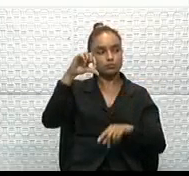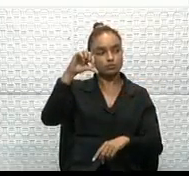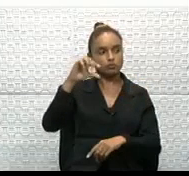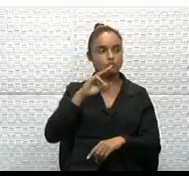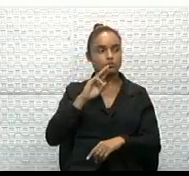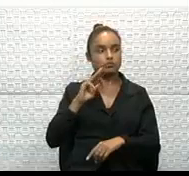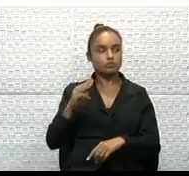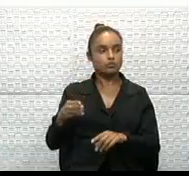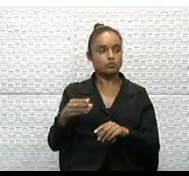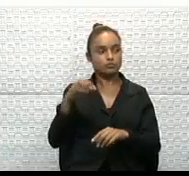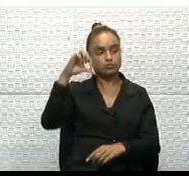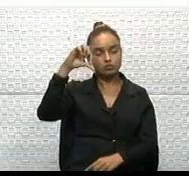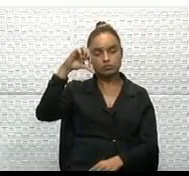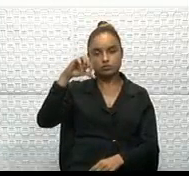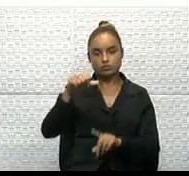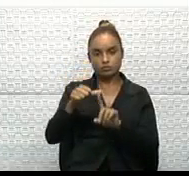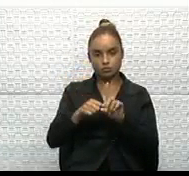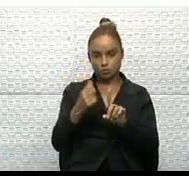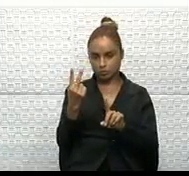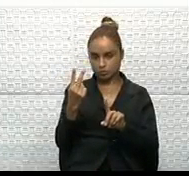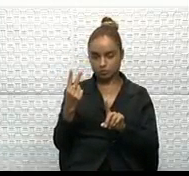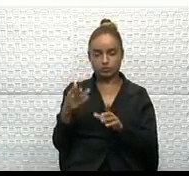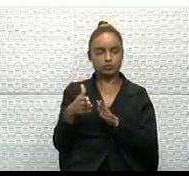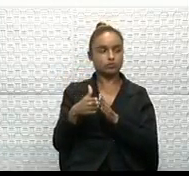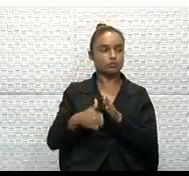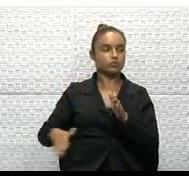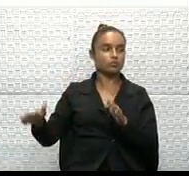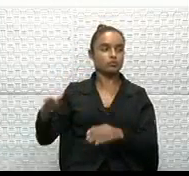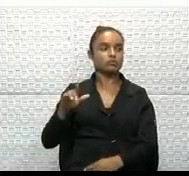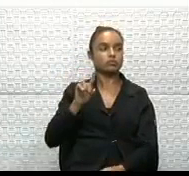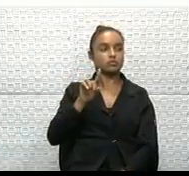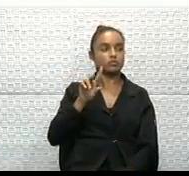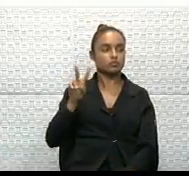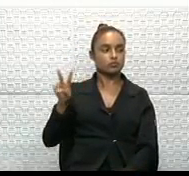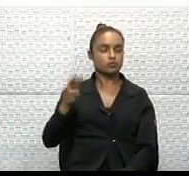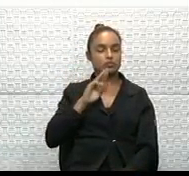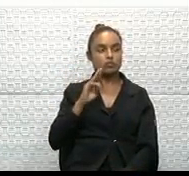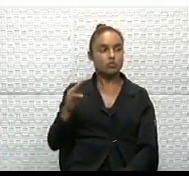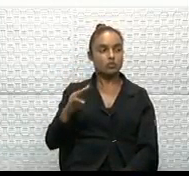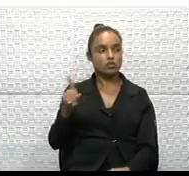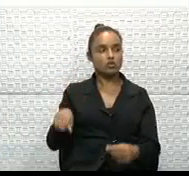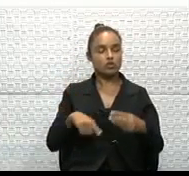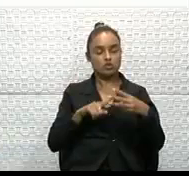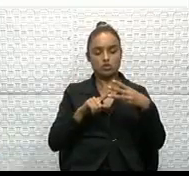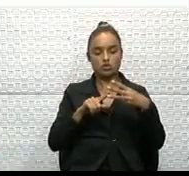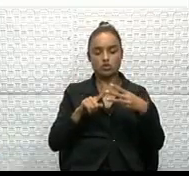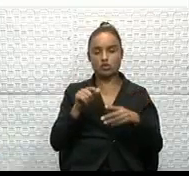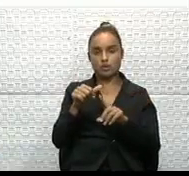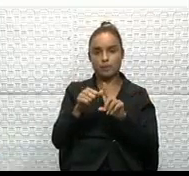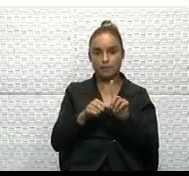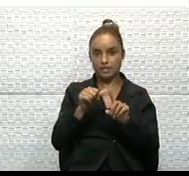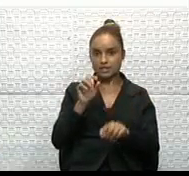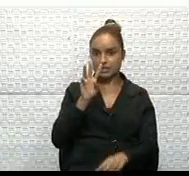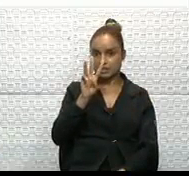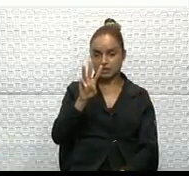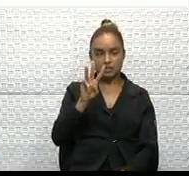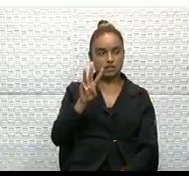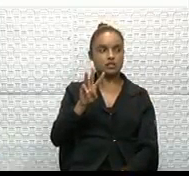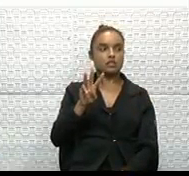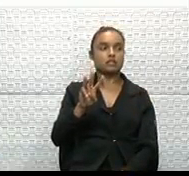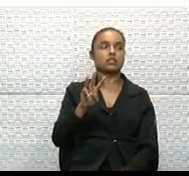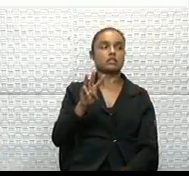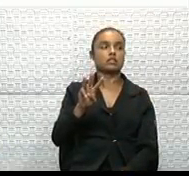toneladas, mês 2, 12 milhares de toneladas, mês 3, 15 milhares de toneladas